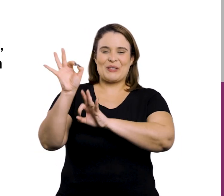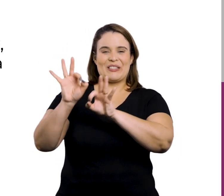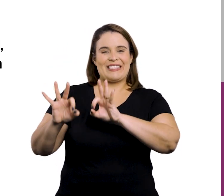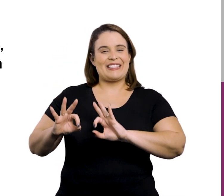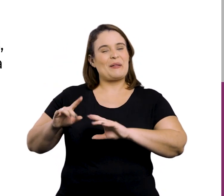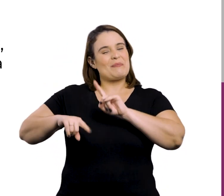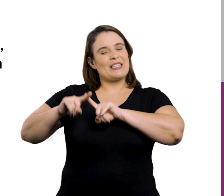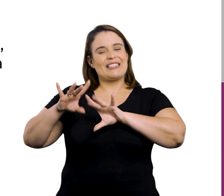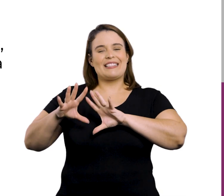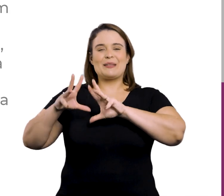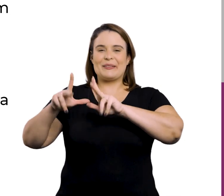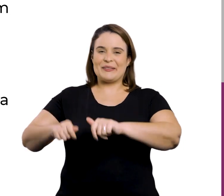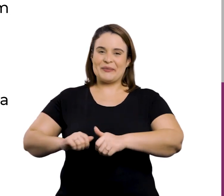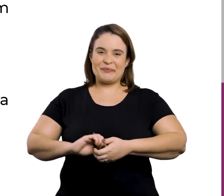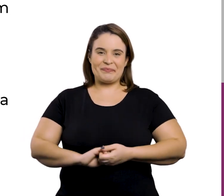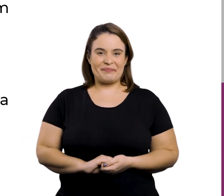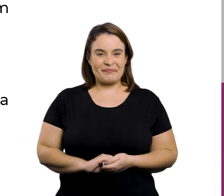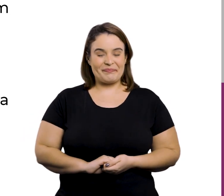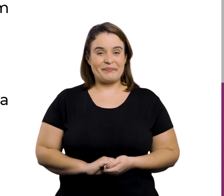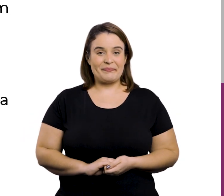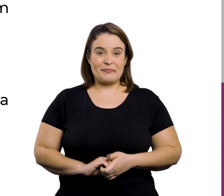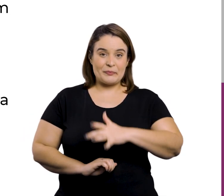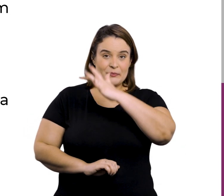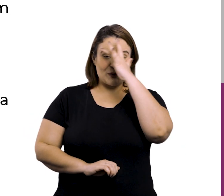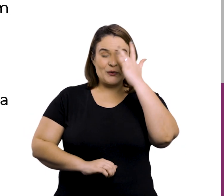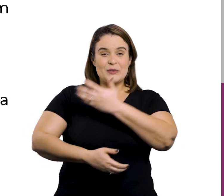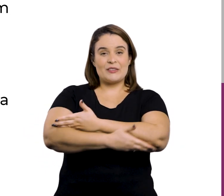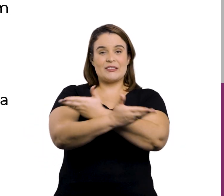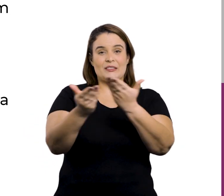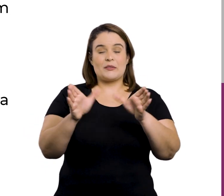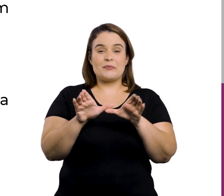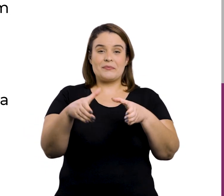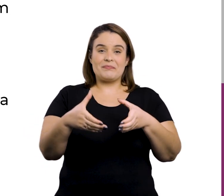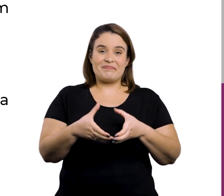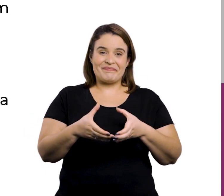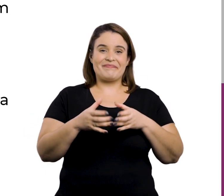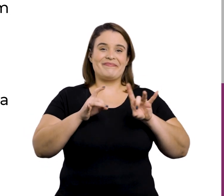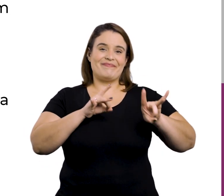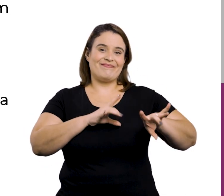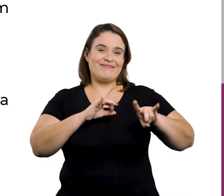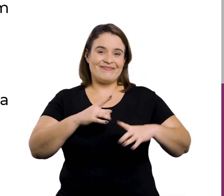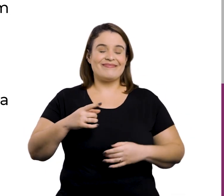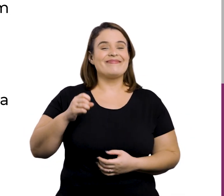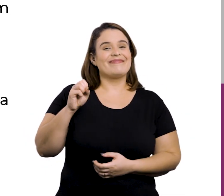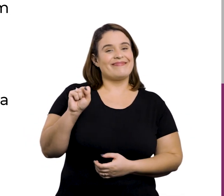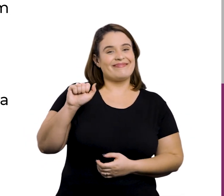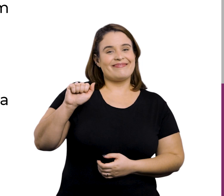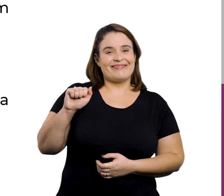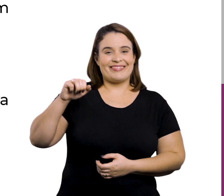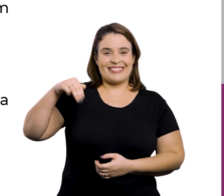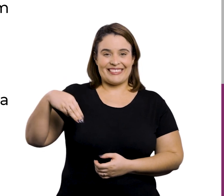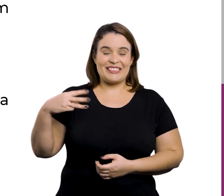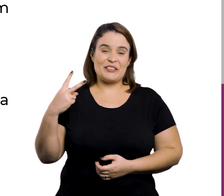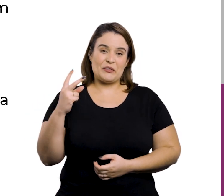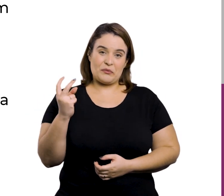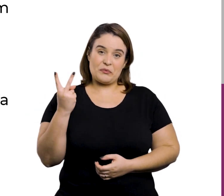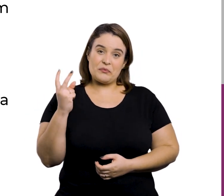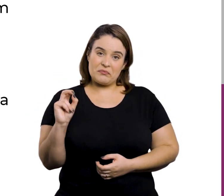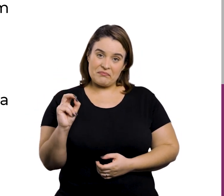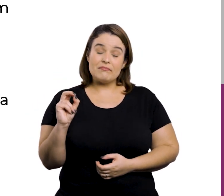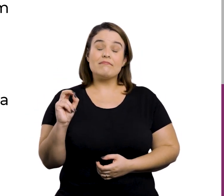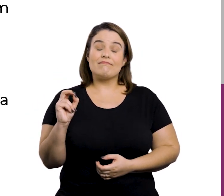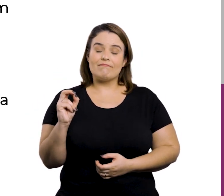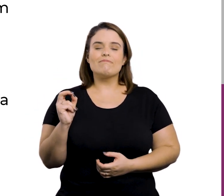nossos materiais. A todos os integrantes de nosso Comitê Técnico da Semana de Ação Mundial 2020, que